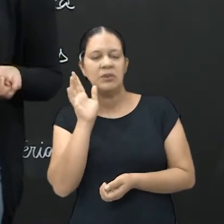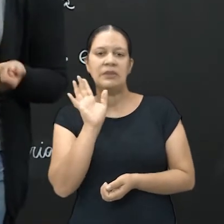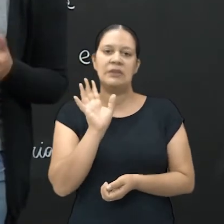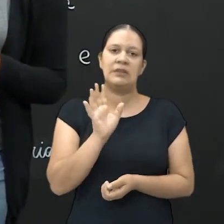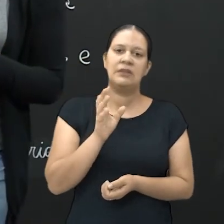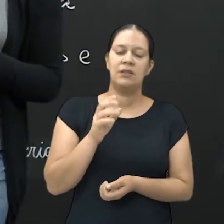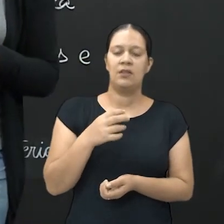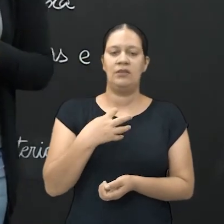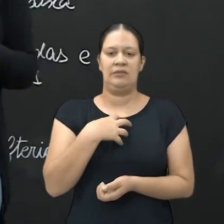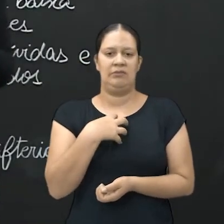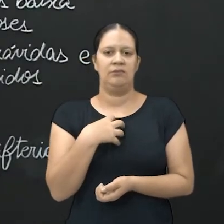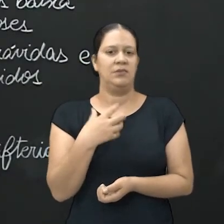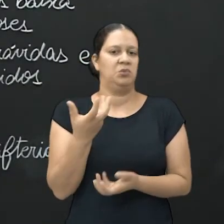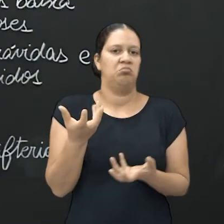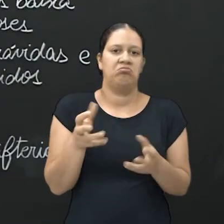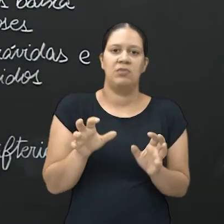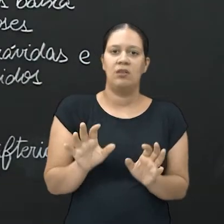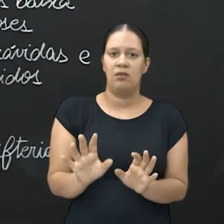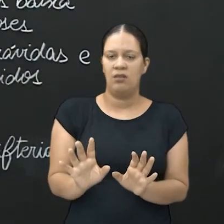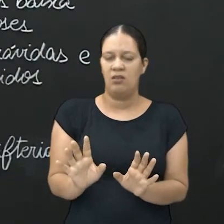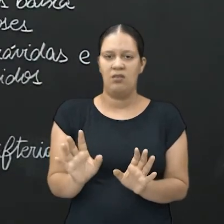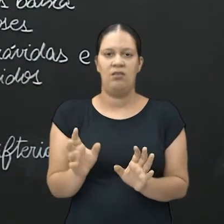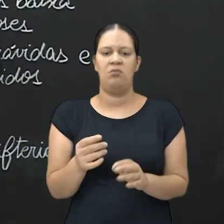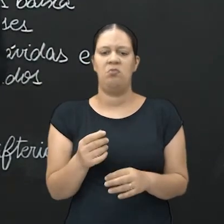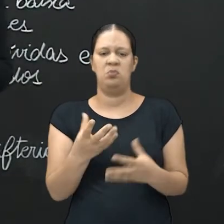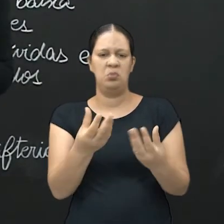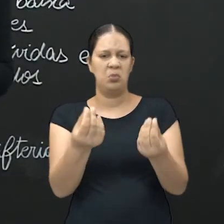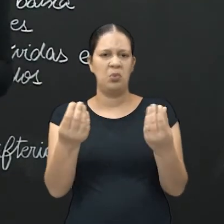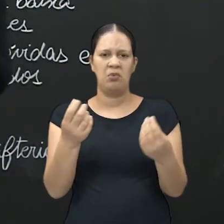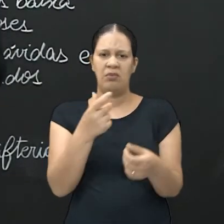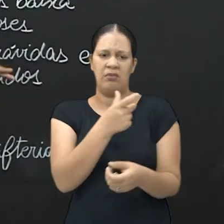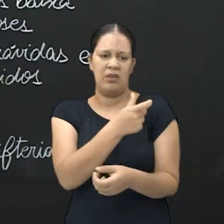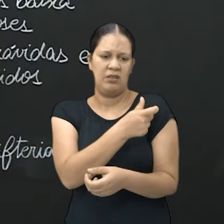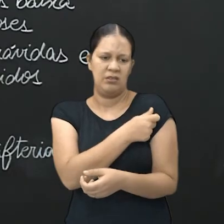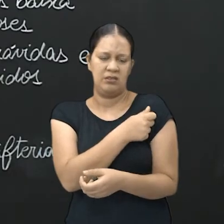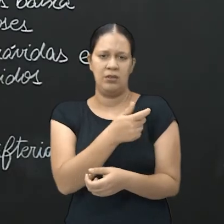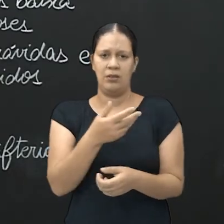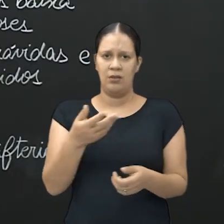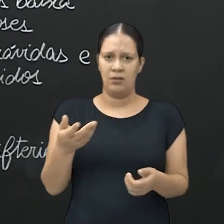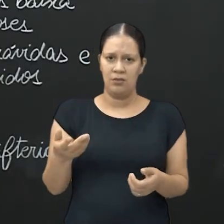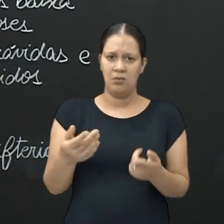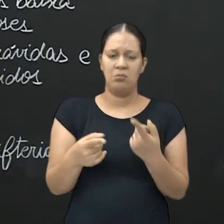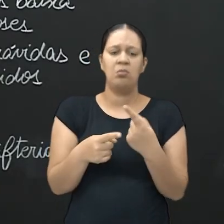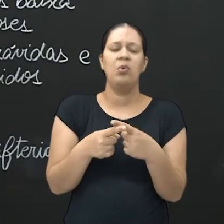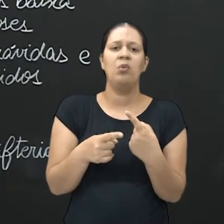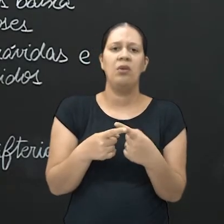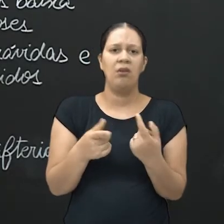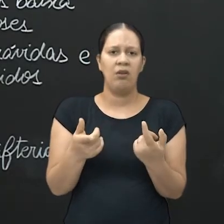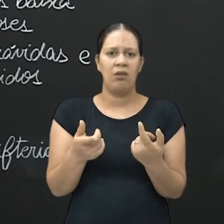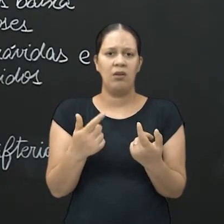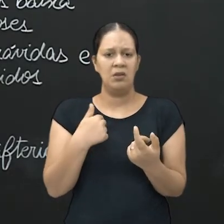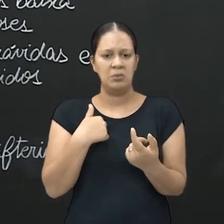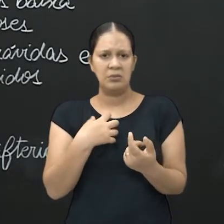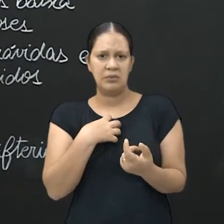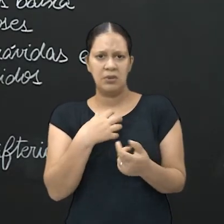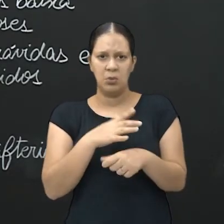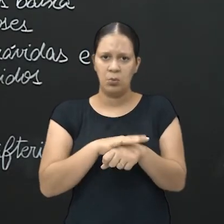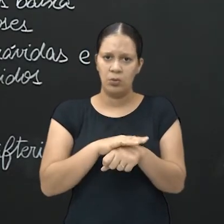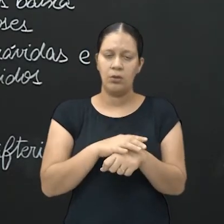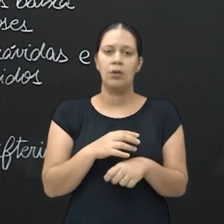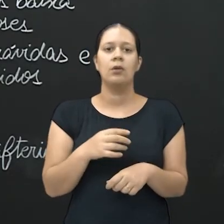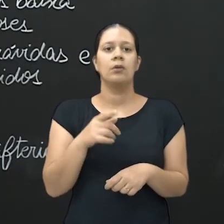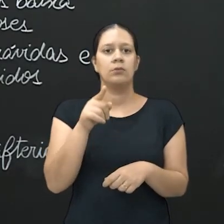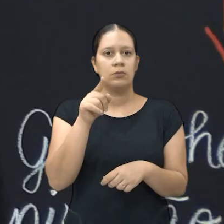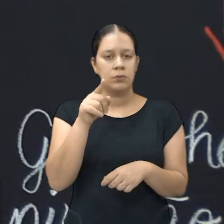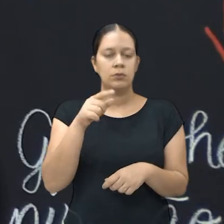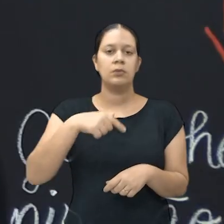ah, eu acho que eu não vou tomar não, esse monte de vacina, eu acho que esse pessoal quer deixar a gente doente. Não pense assim, vá